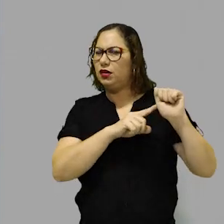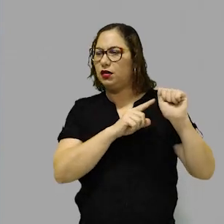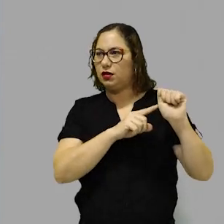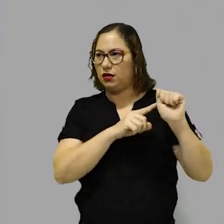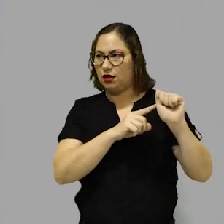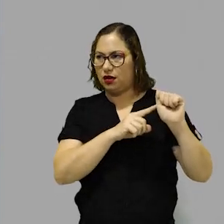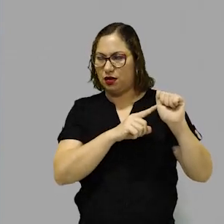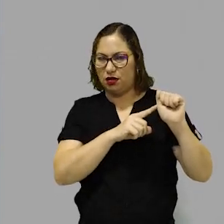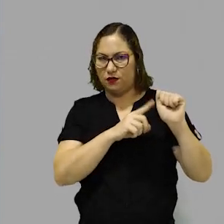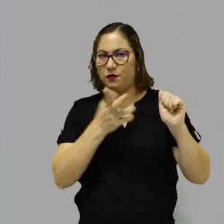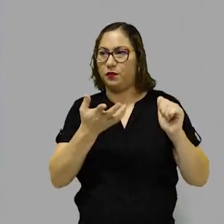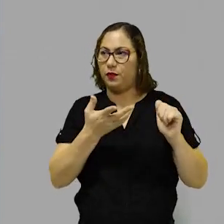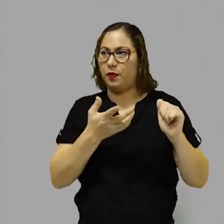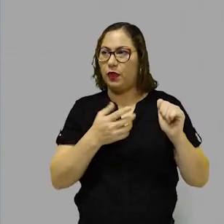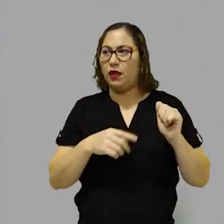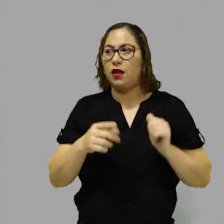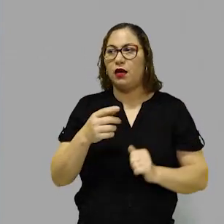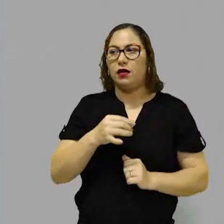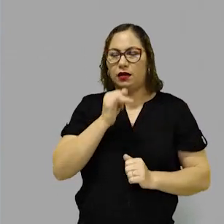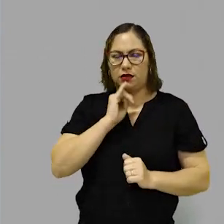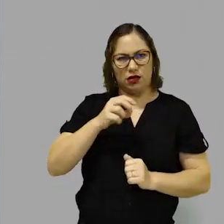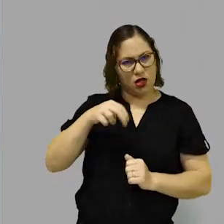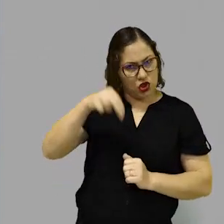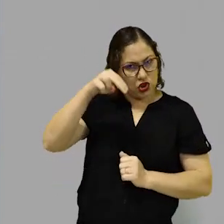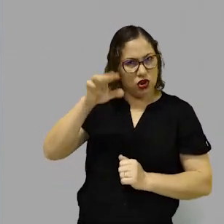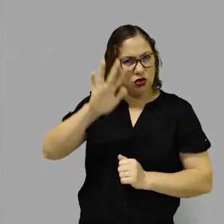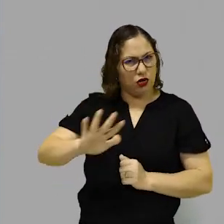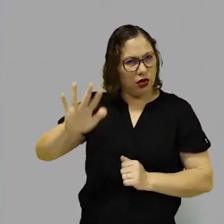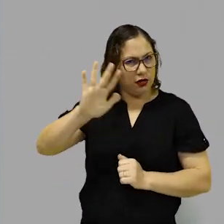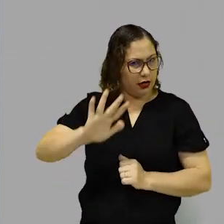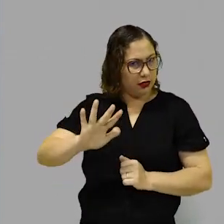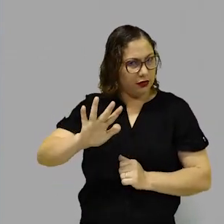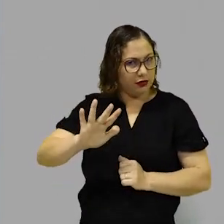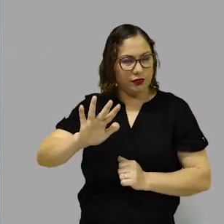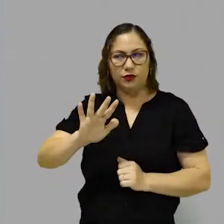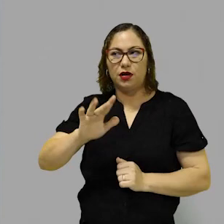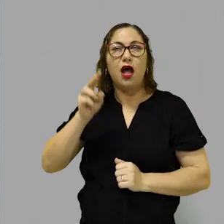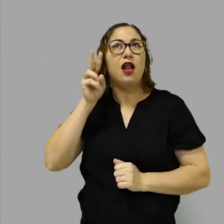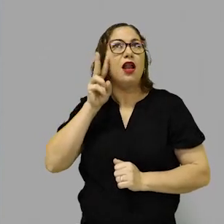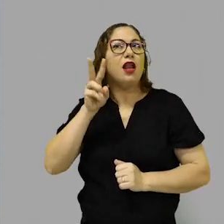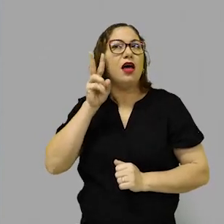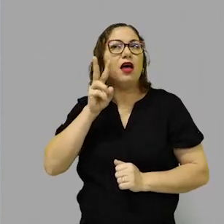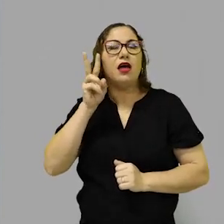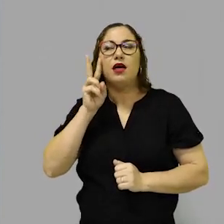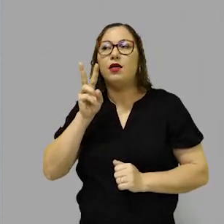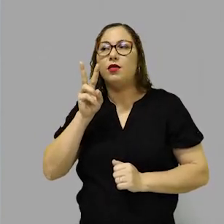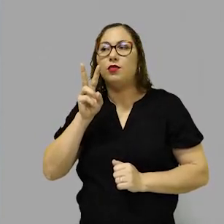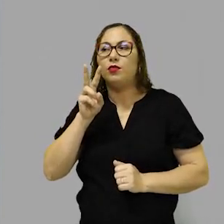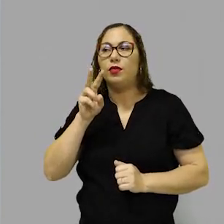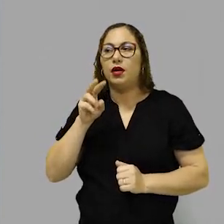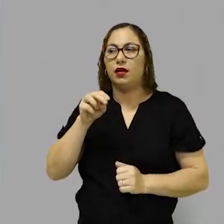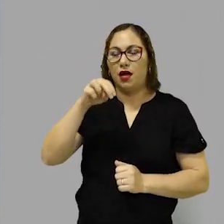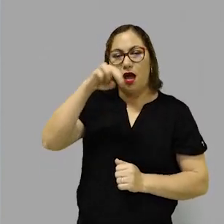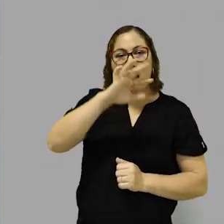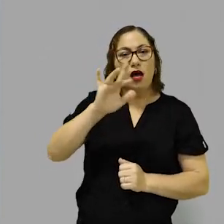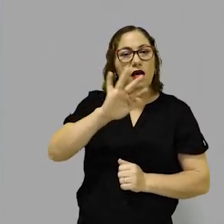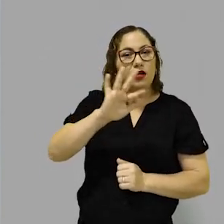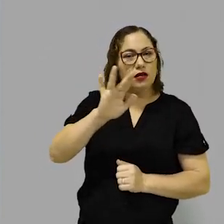O ponto subcolateral NNO significa Nordeste. Lembrem que as letrinhas que